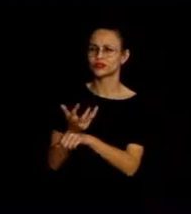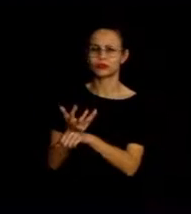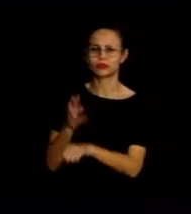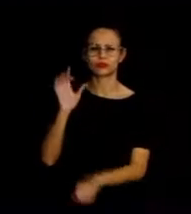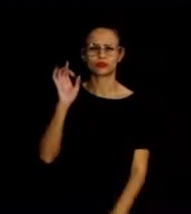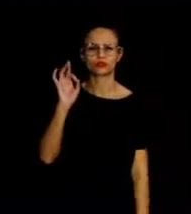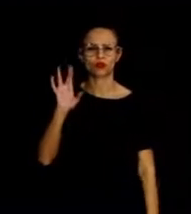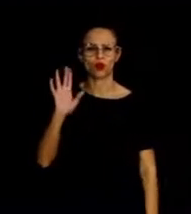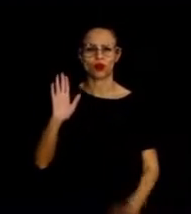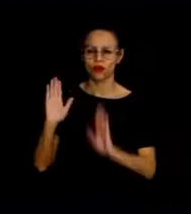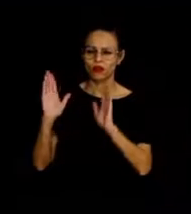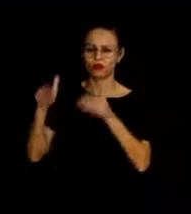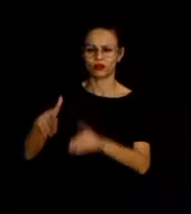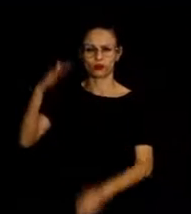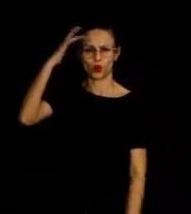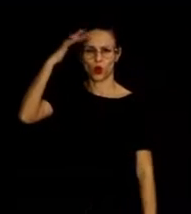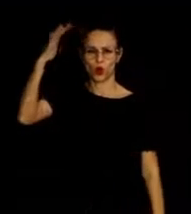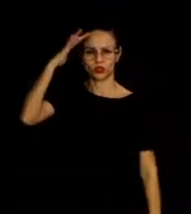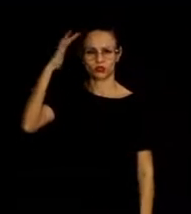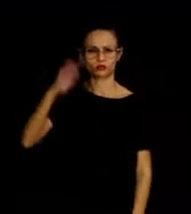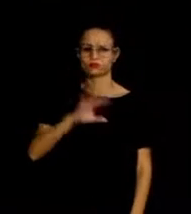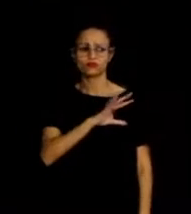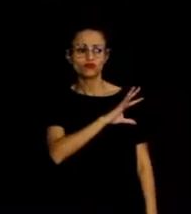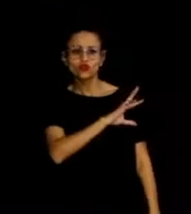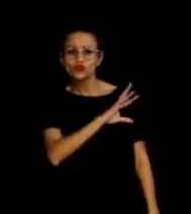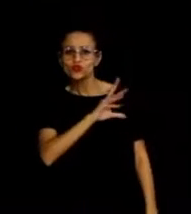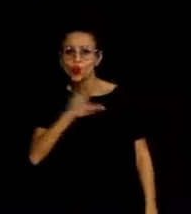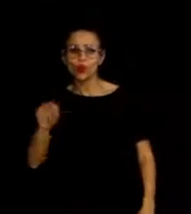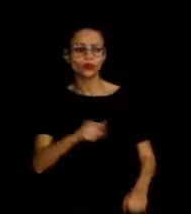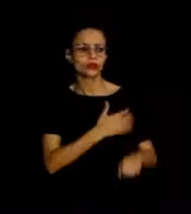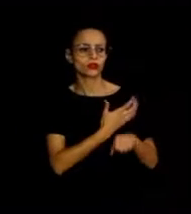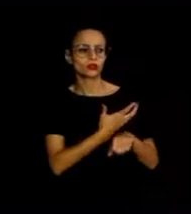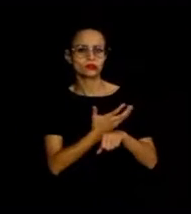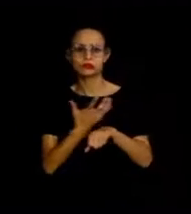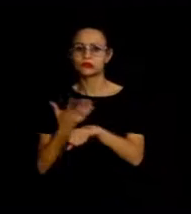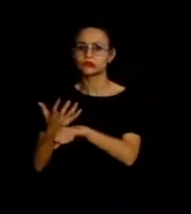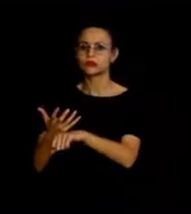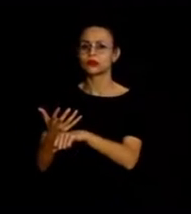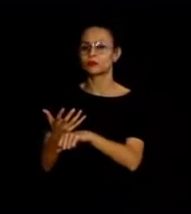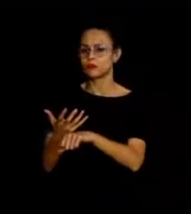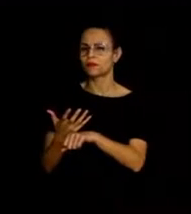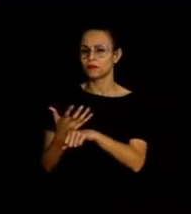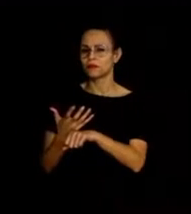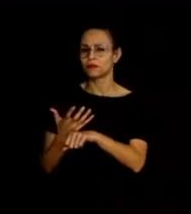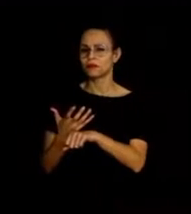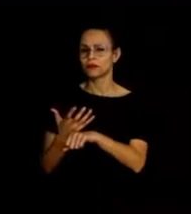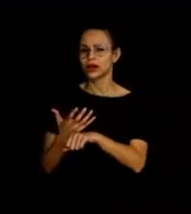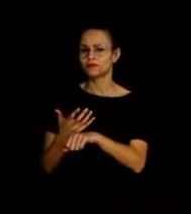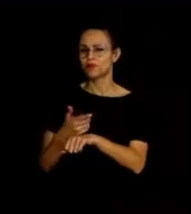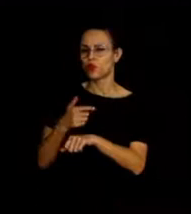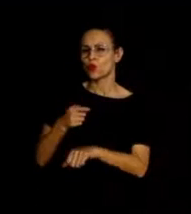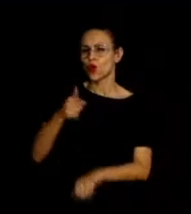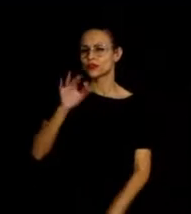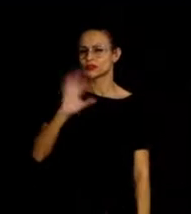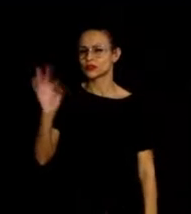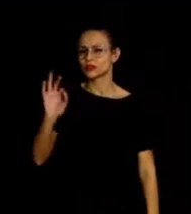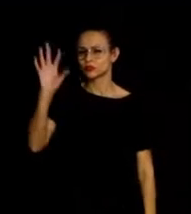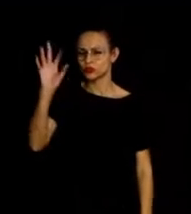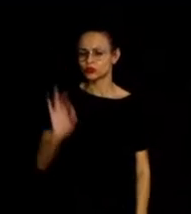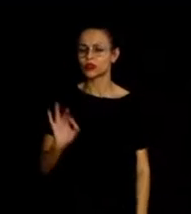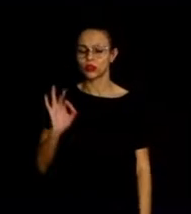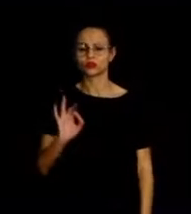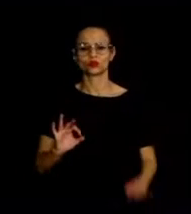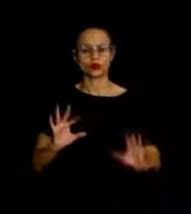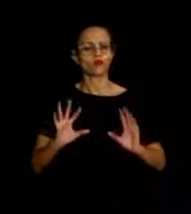disciplinas tem um viés tipicamente teórico todas as disciplinas em uma regra quase que absoluta vão em